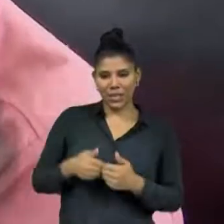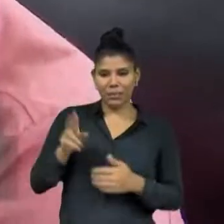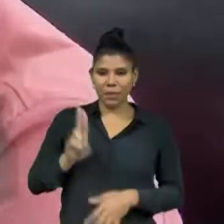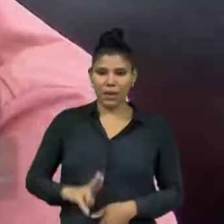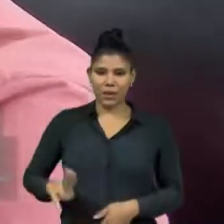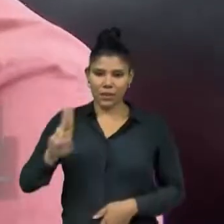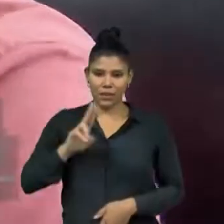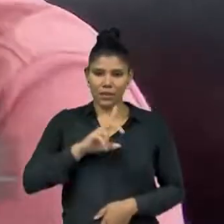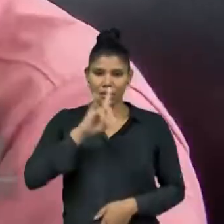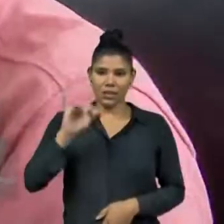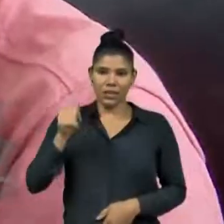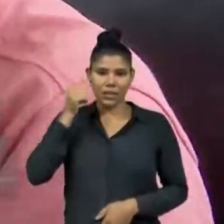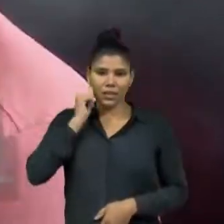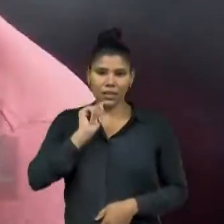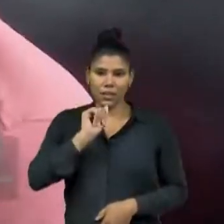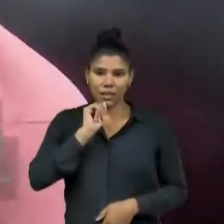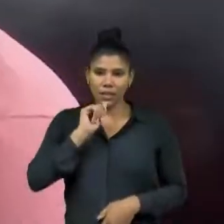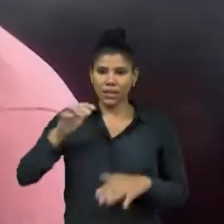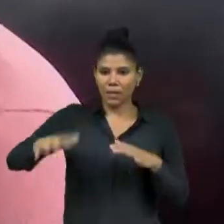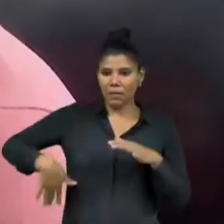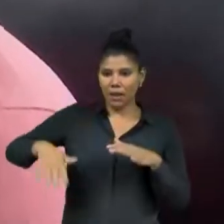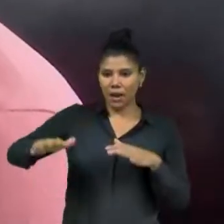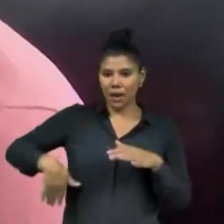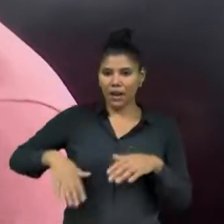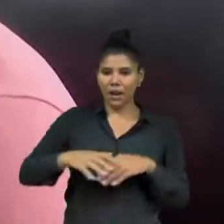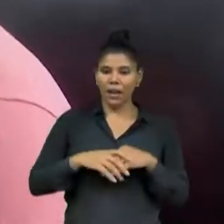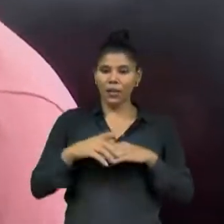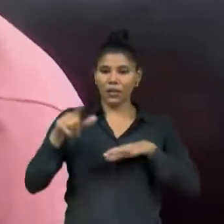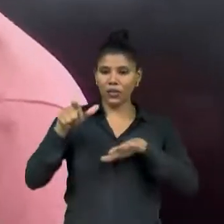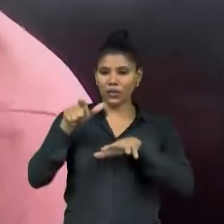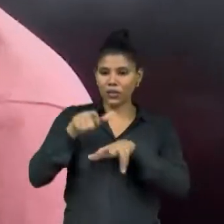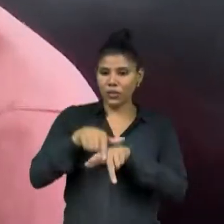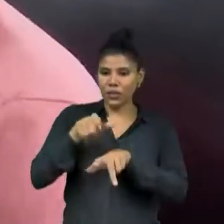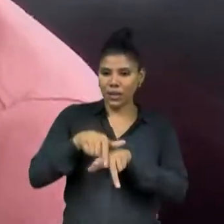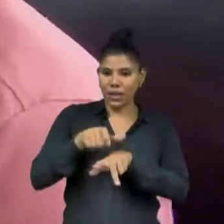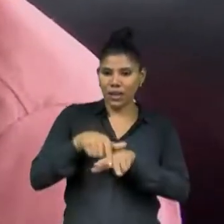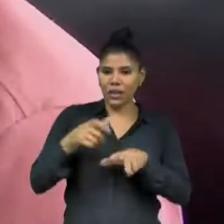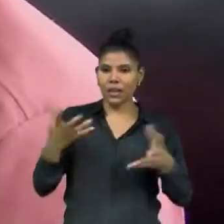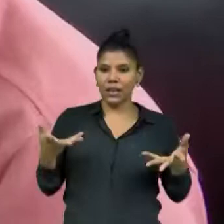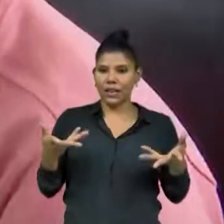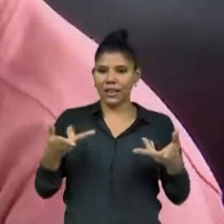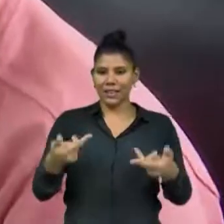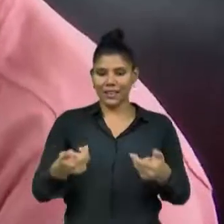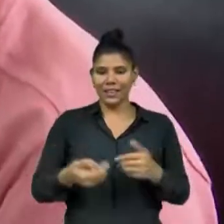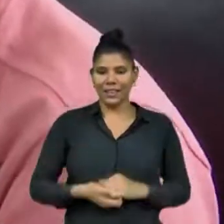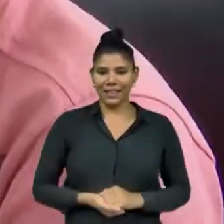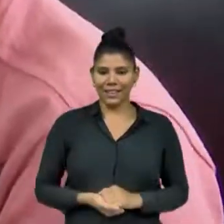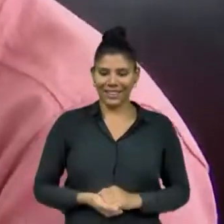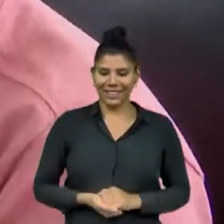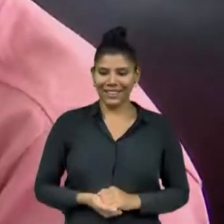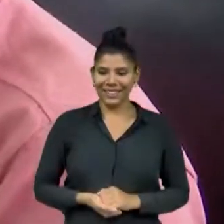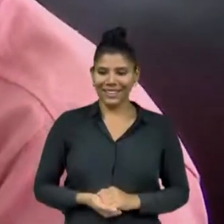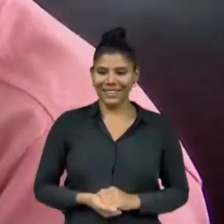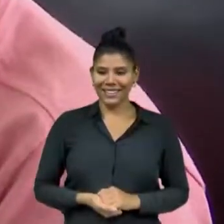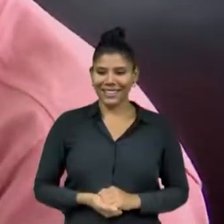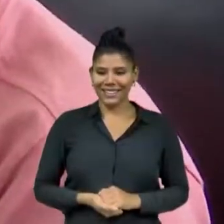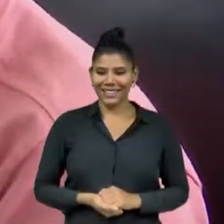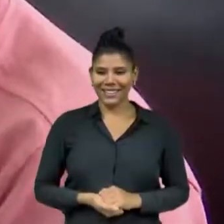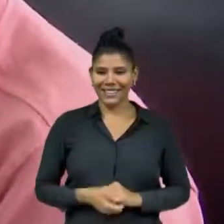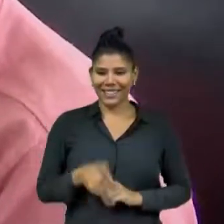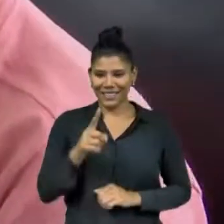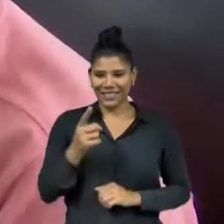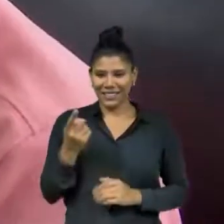das Mães, na praia. Uma chinela bem estilosa. E tu pretende pedir esse dinheiro pro